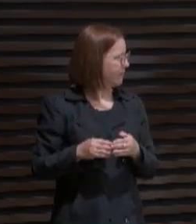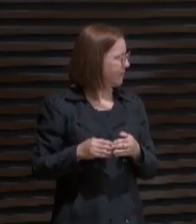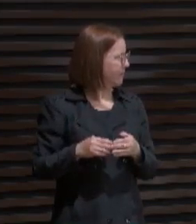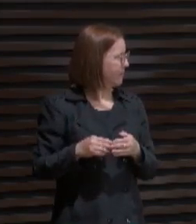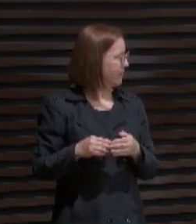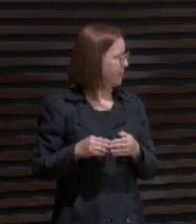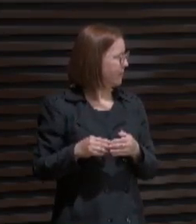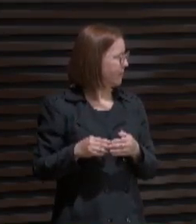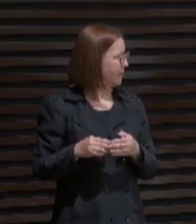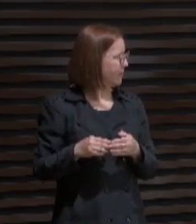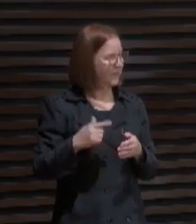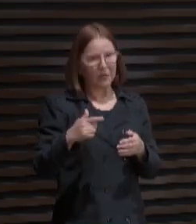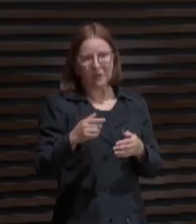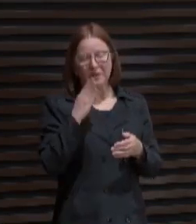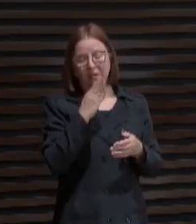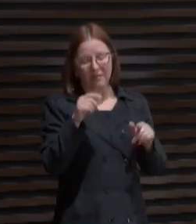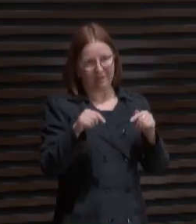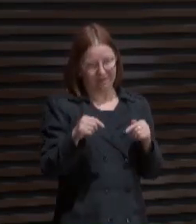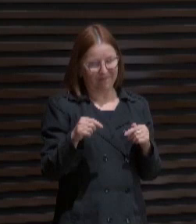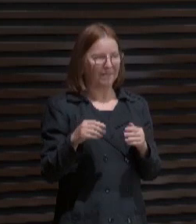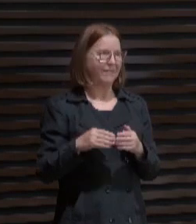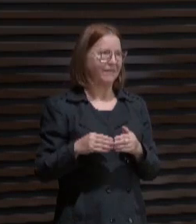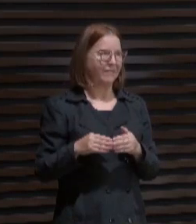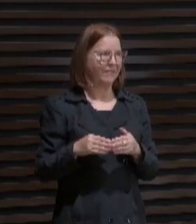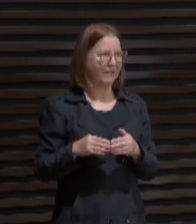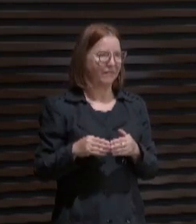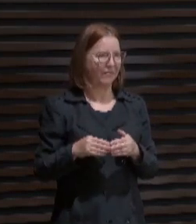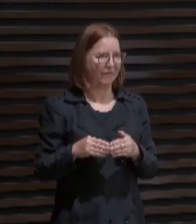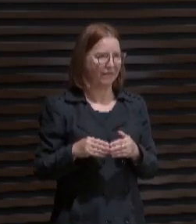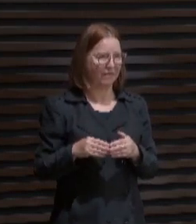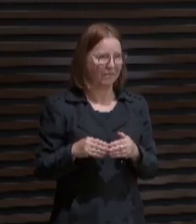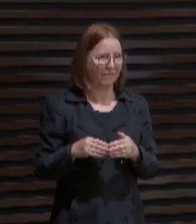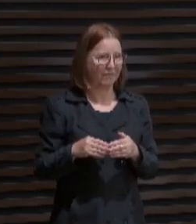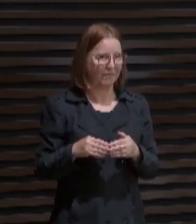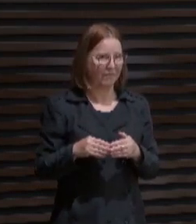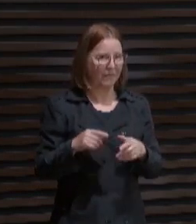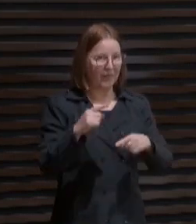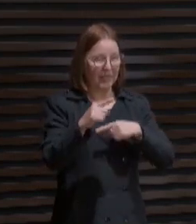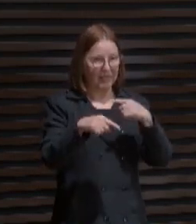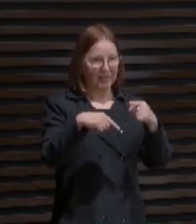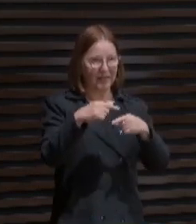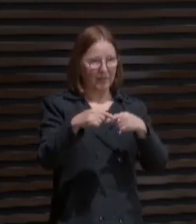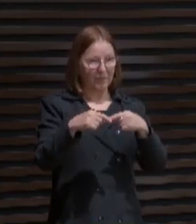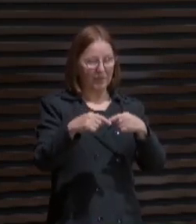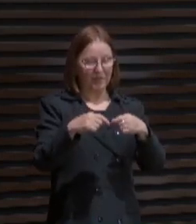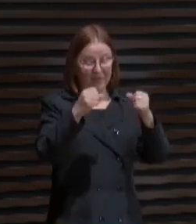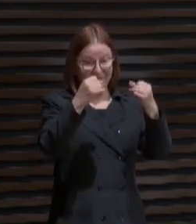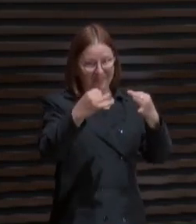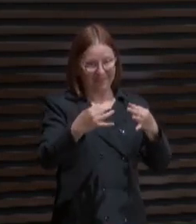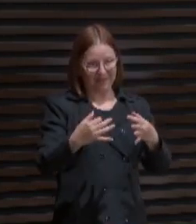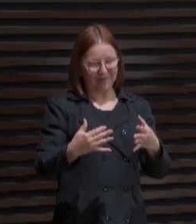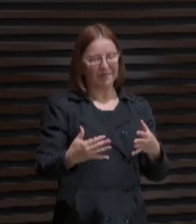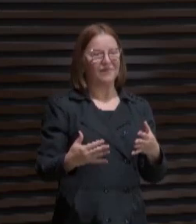E faz um tratado sobre essas coisas. E aí, muito mais, além de explicar então essa